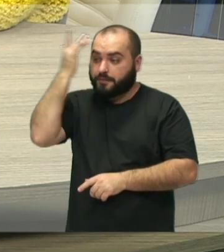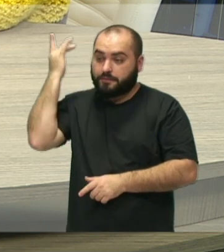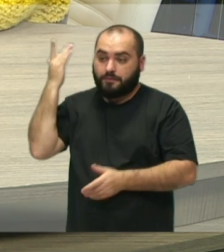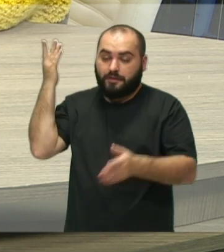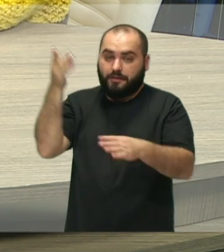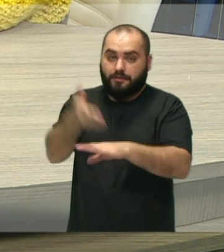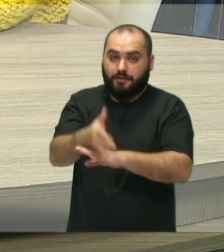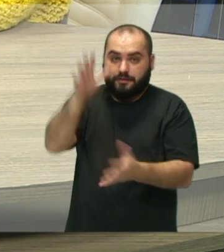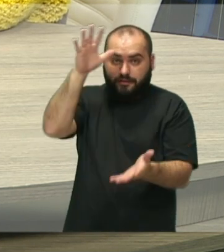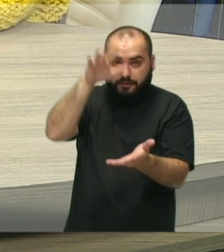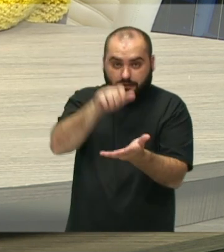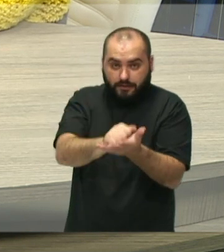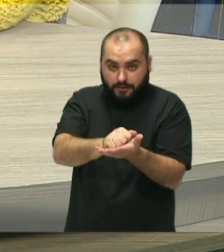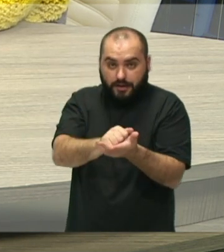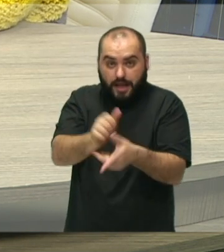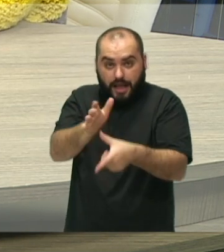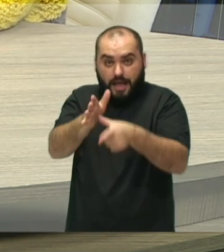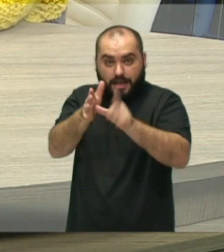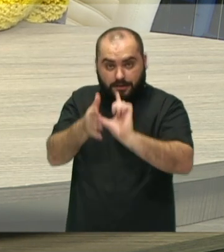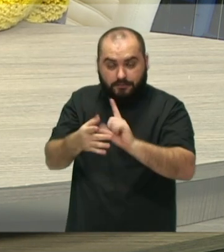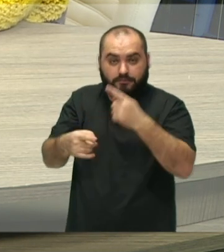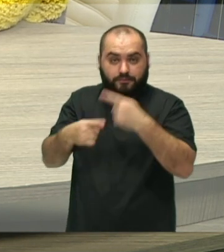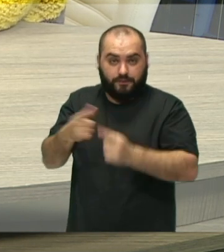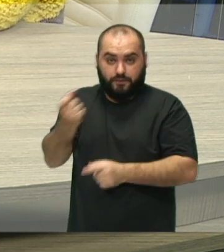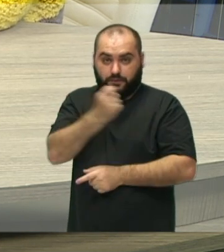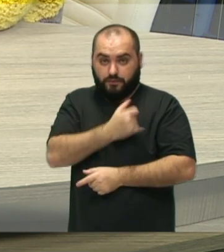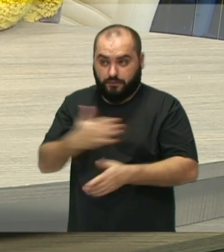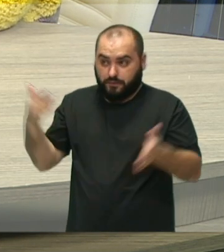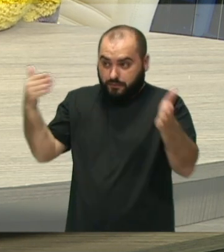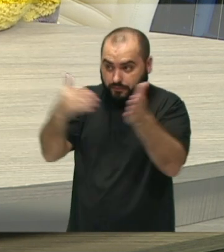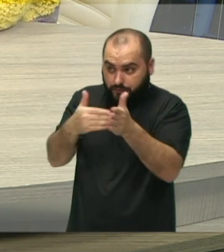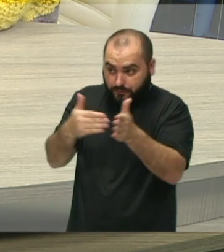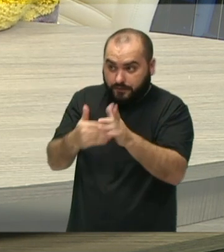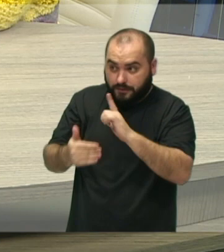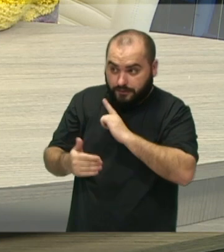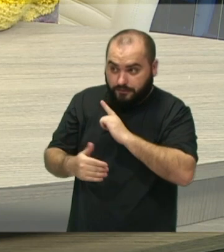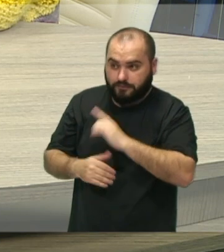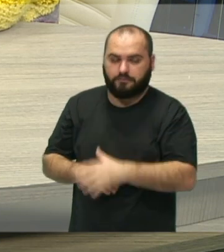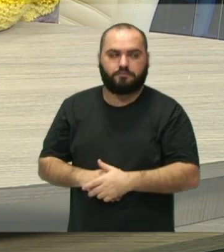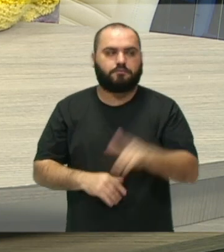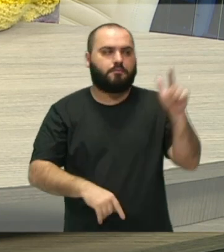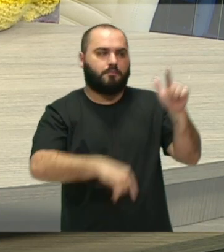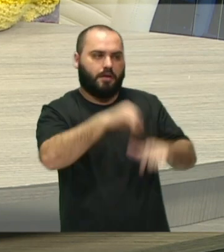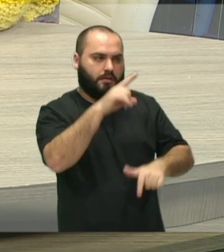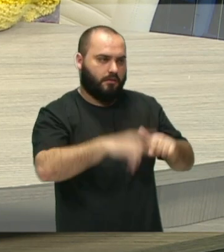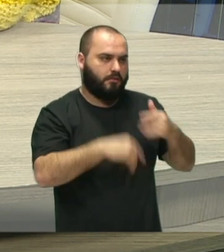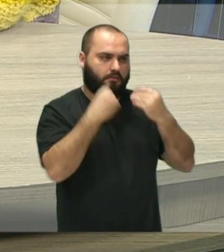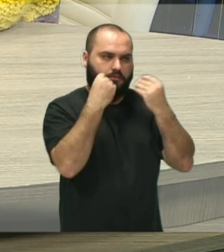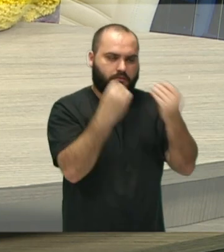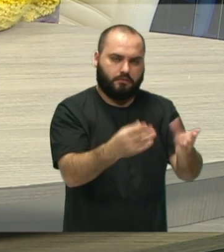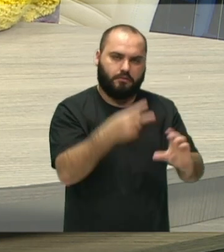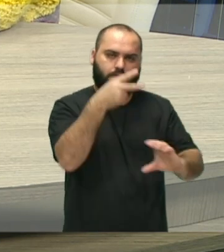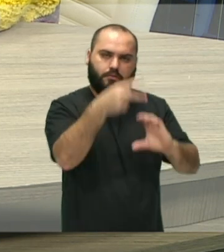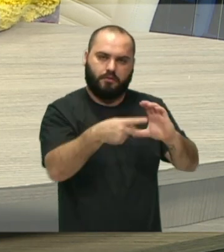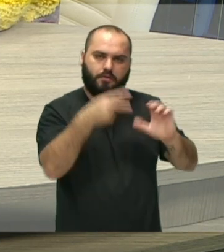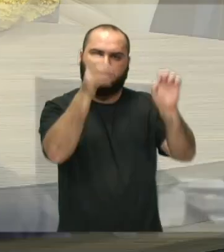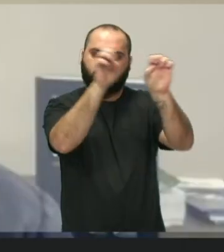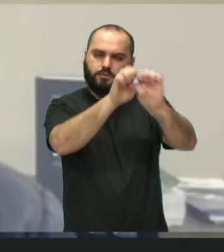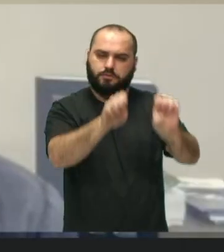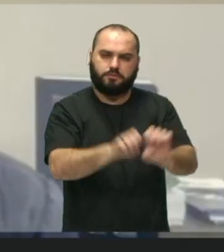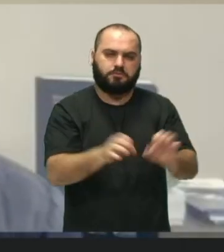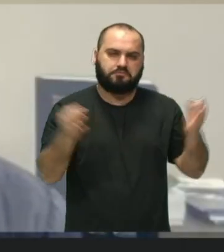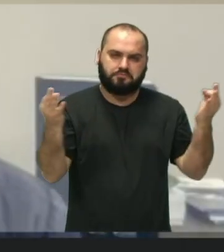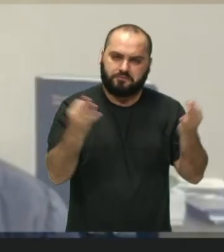se inscrever com antecedência, porque o número de vagas é limitado. Todo o material será fornecido, a Câmara está dando uma estrutura